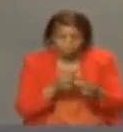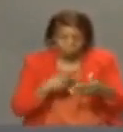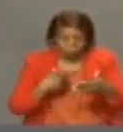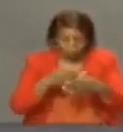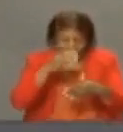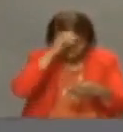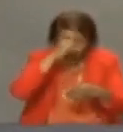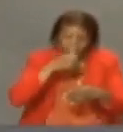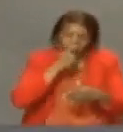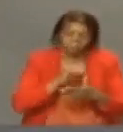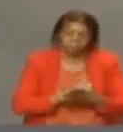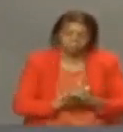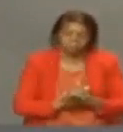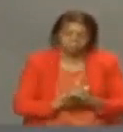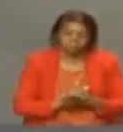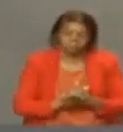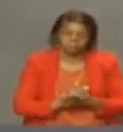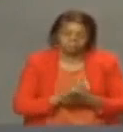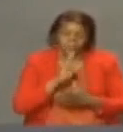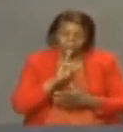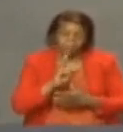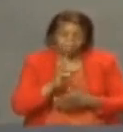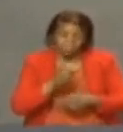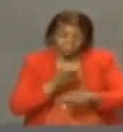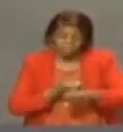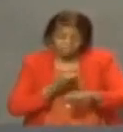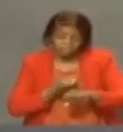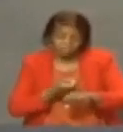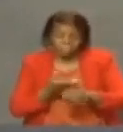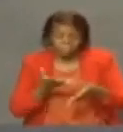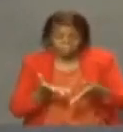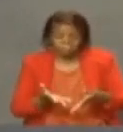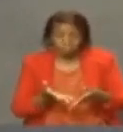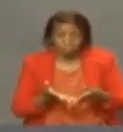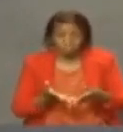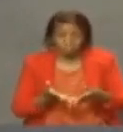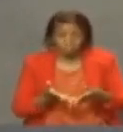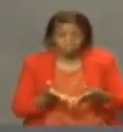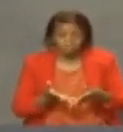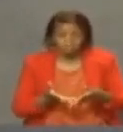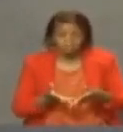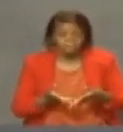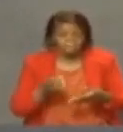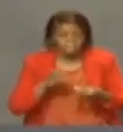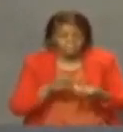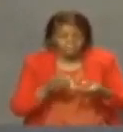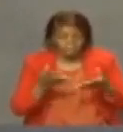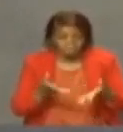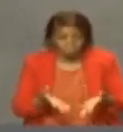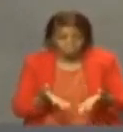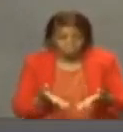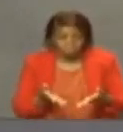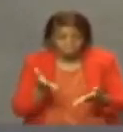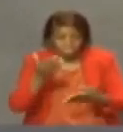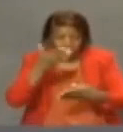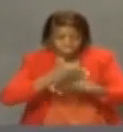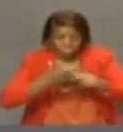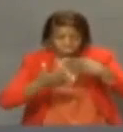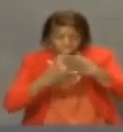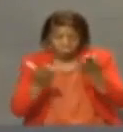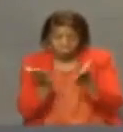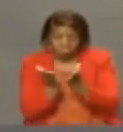e apesar da conjuntura Aumentou a oferta de salas de aulas de unidades hospitalares